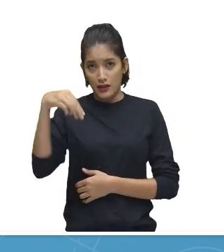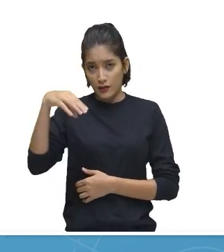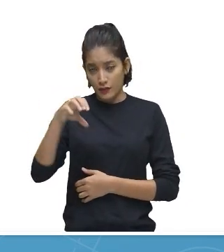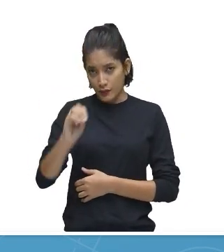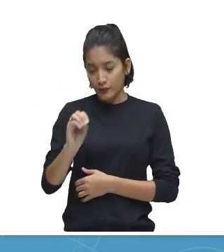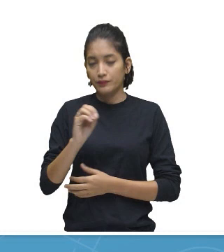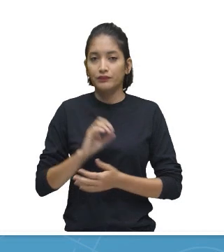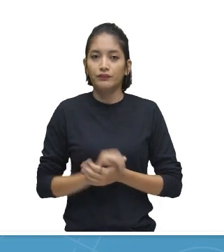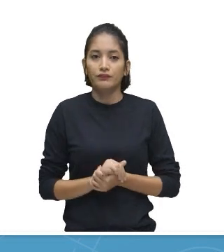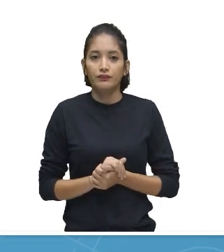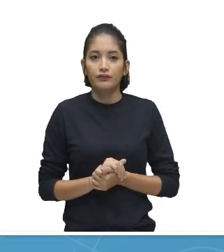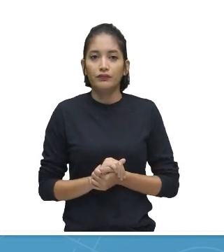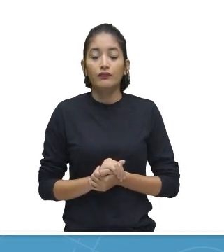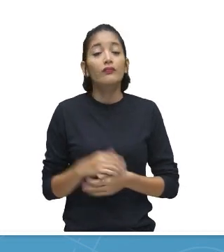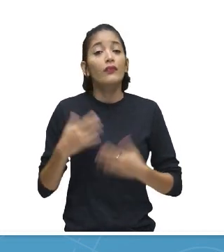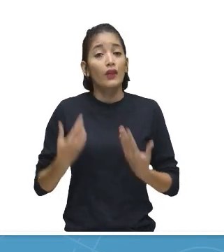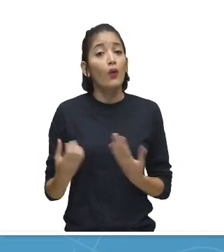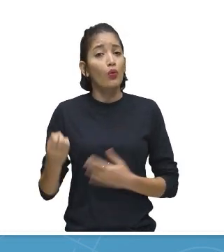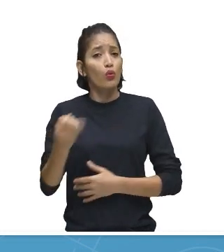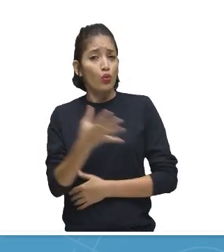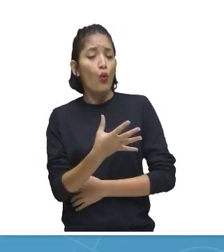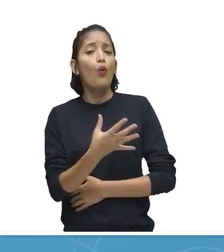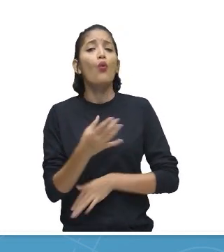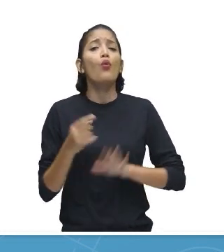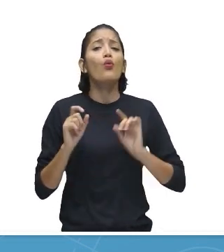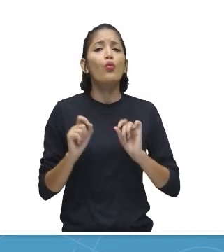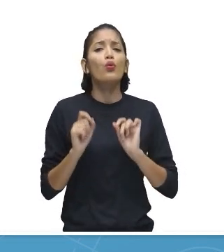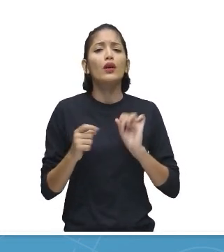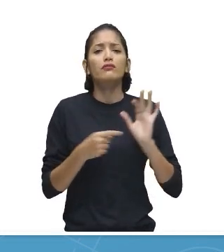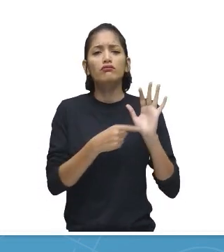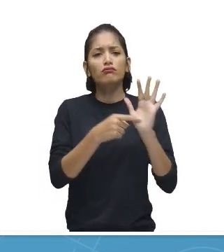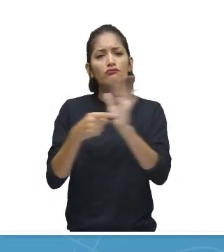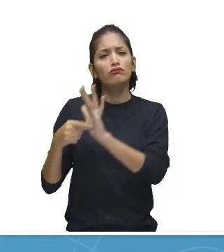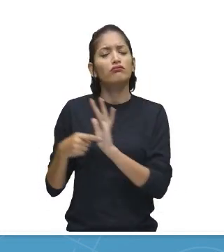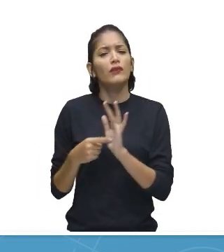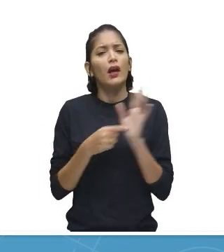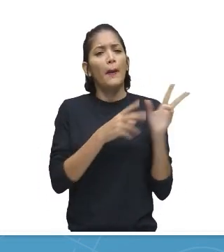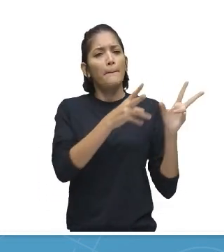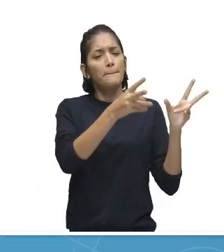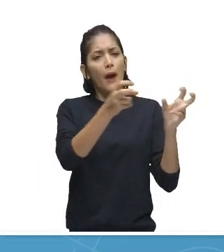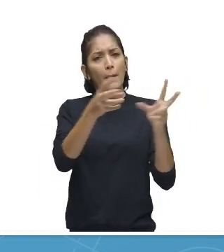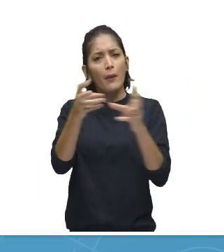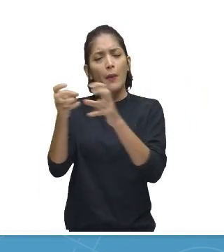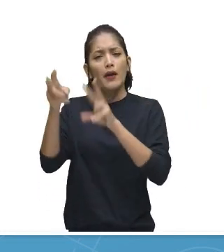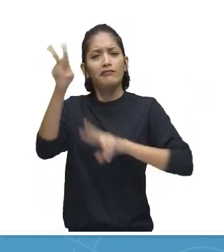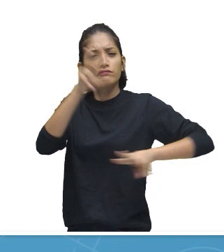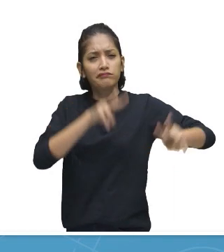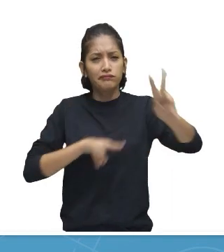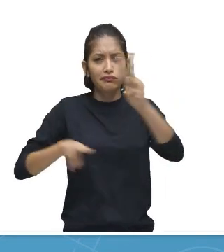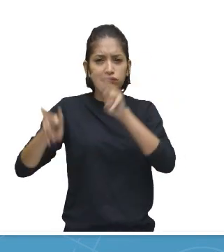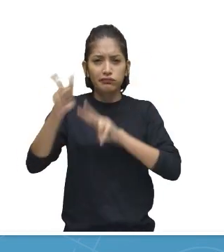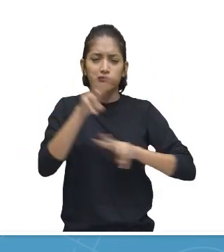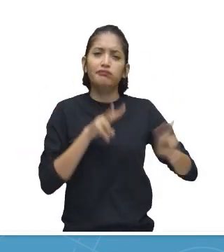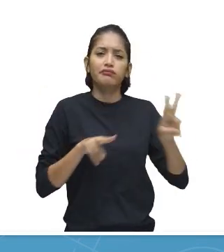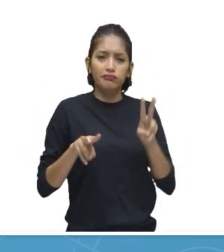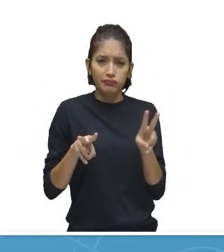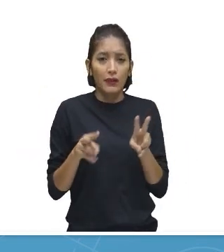realismo insistia na imitação precisa de percepções visuais sem